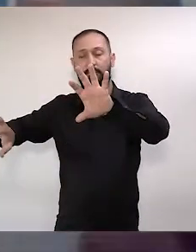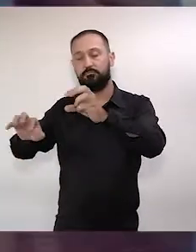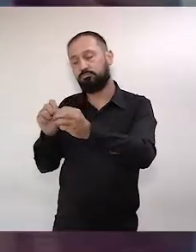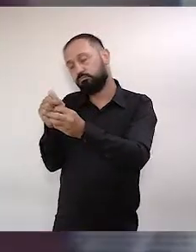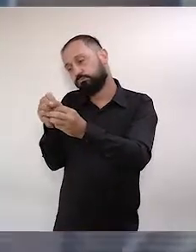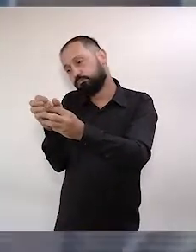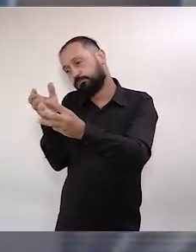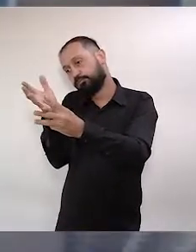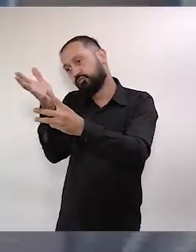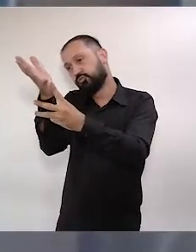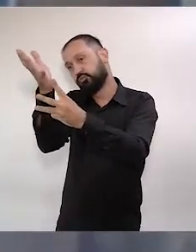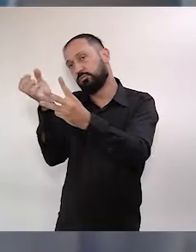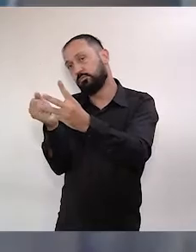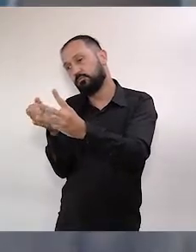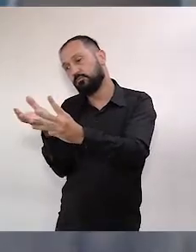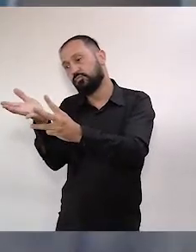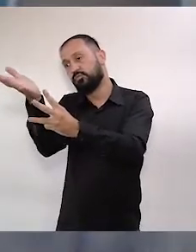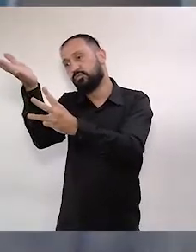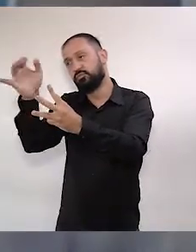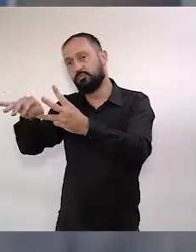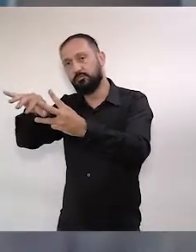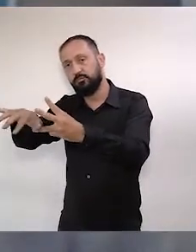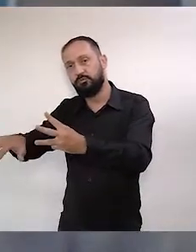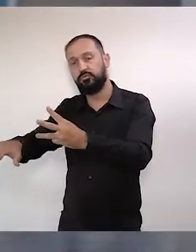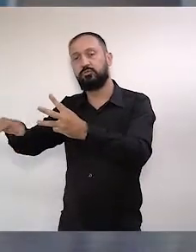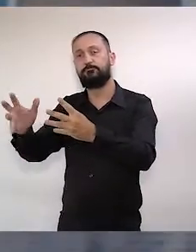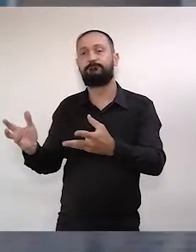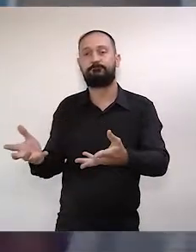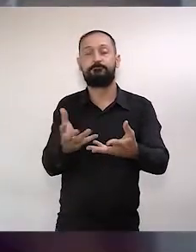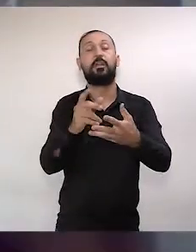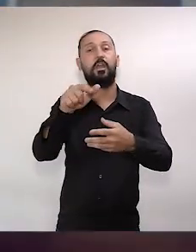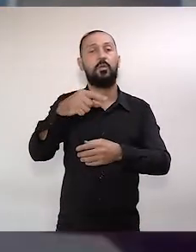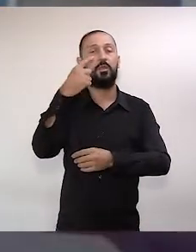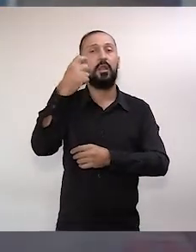forma você vai conseguir separar essas